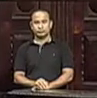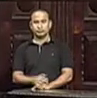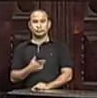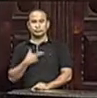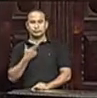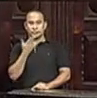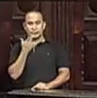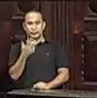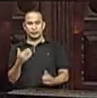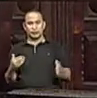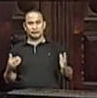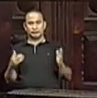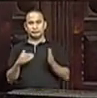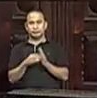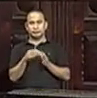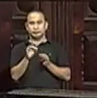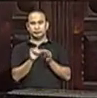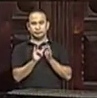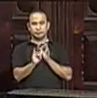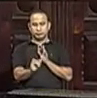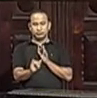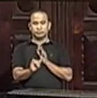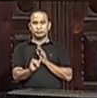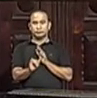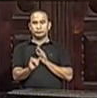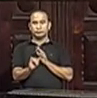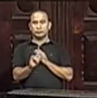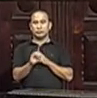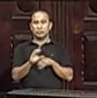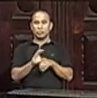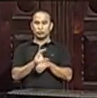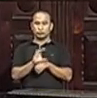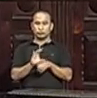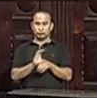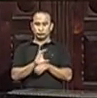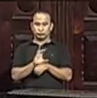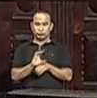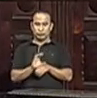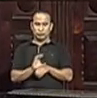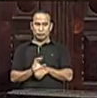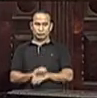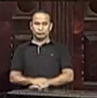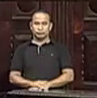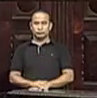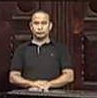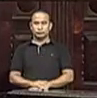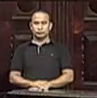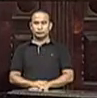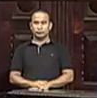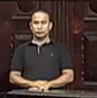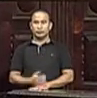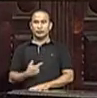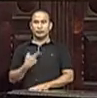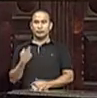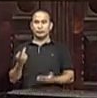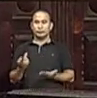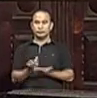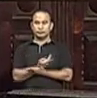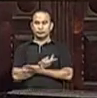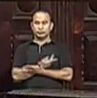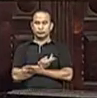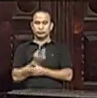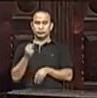o projeto foi considerado inconstitucional e, com isso,